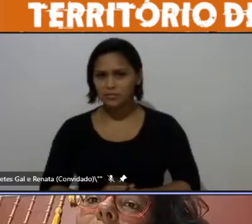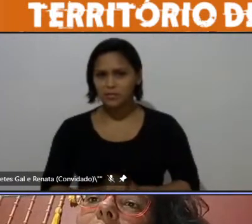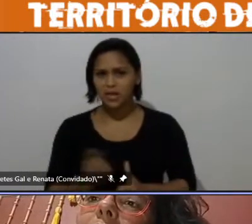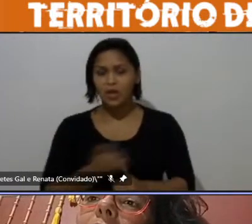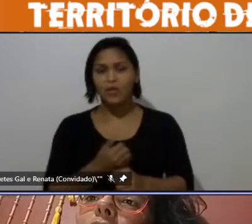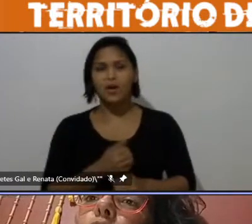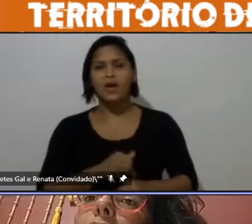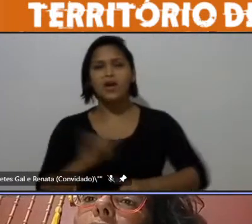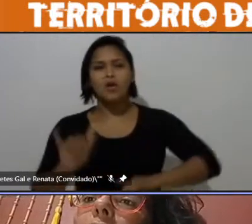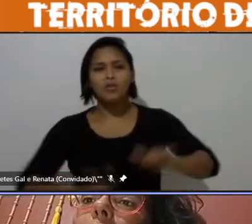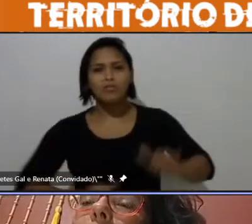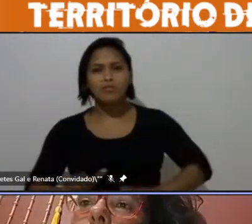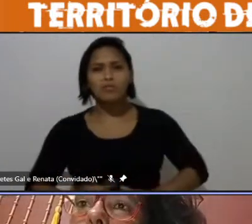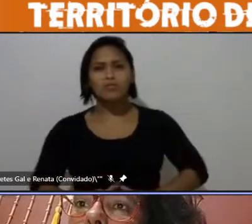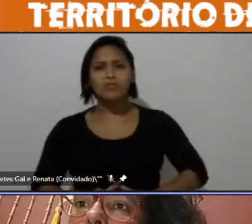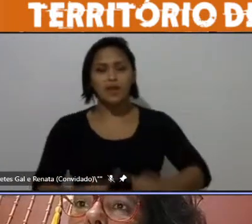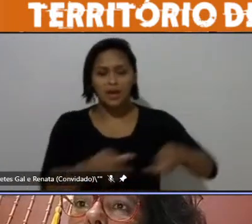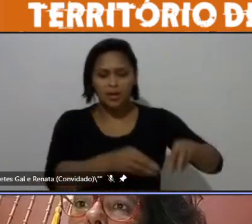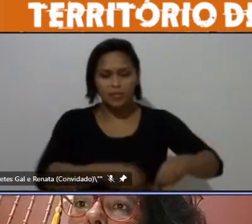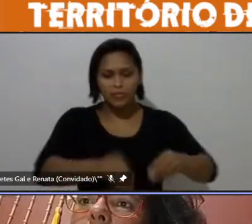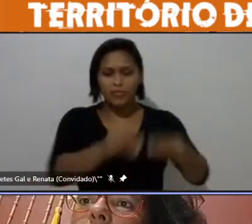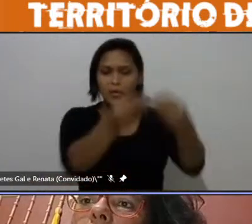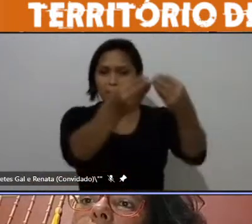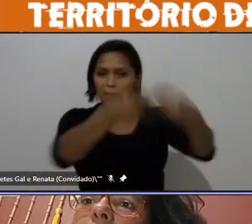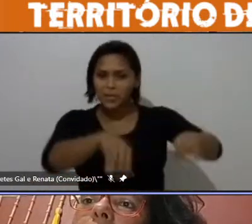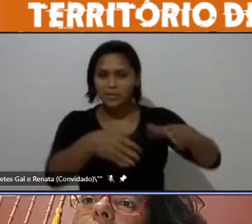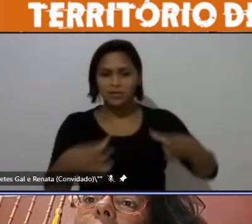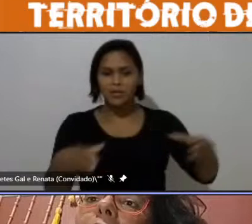sofreram um processo de desterritorialização, né?